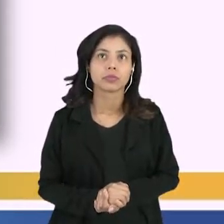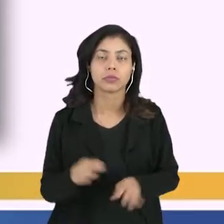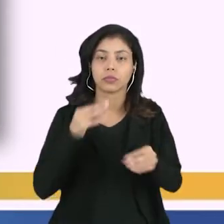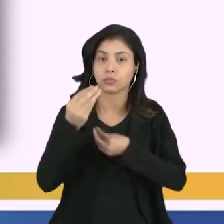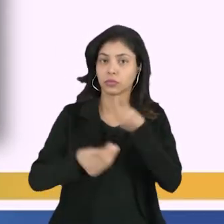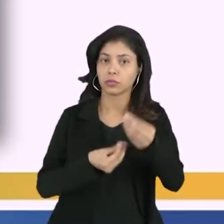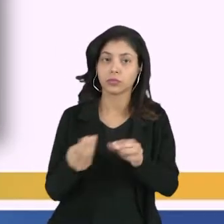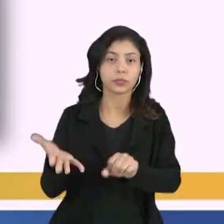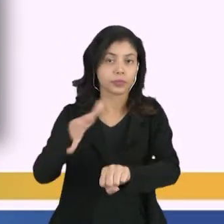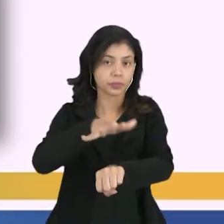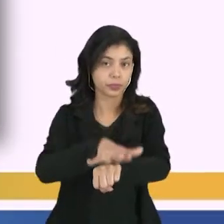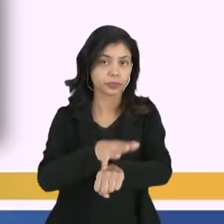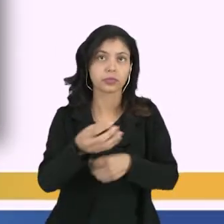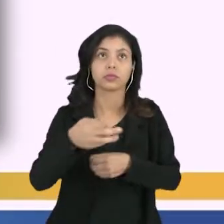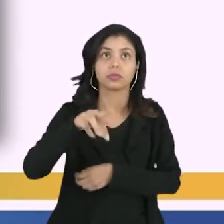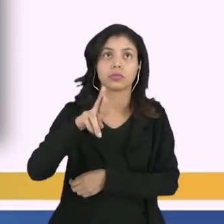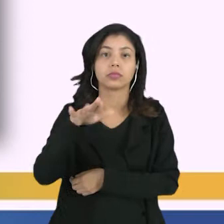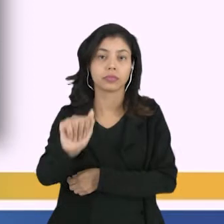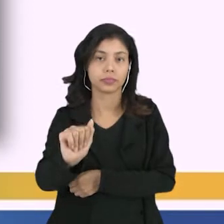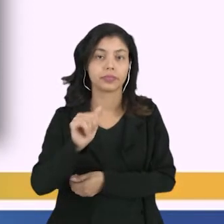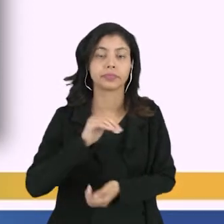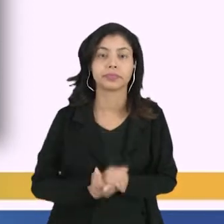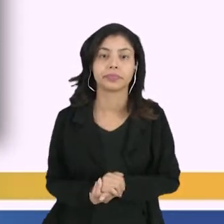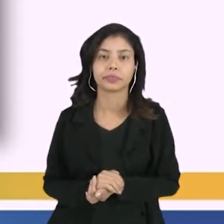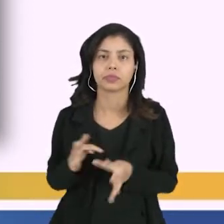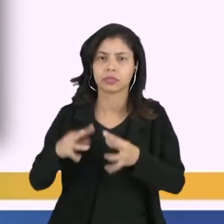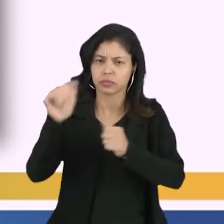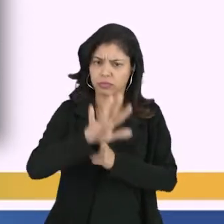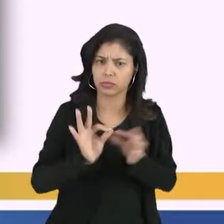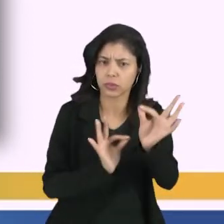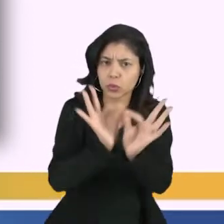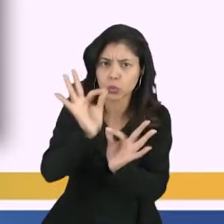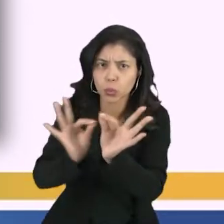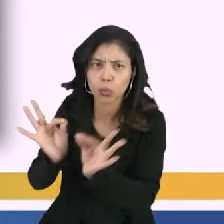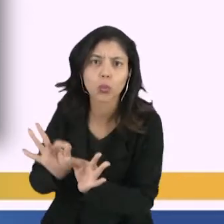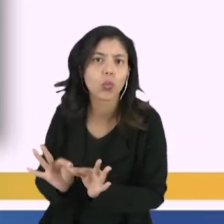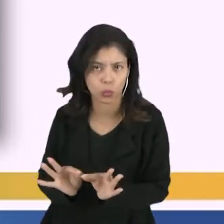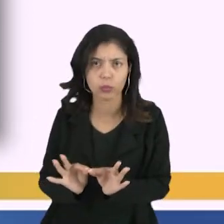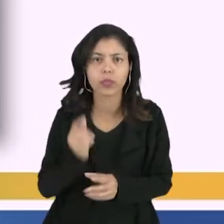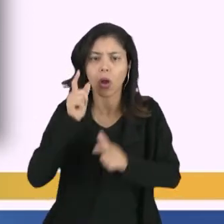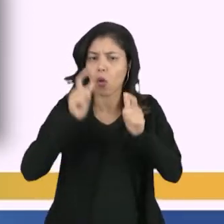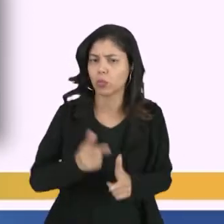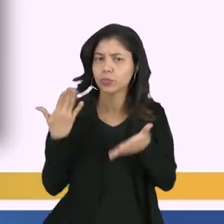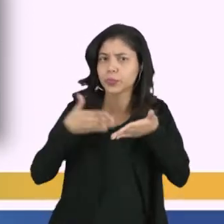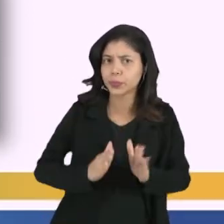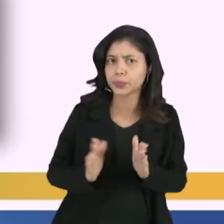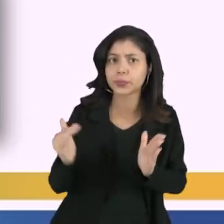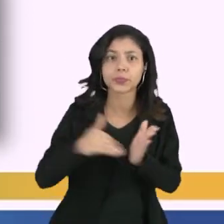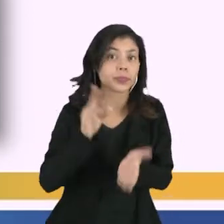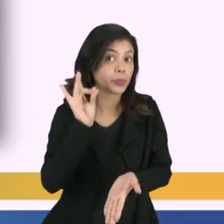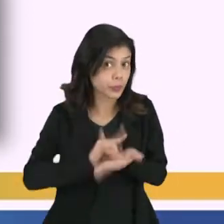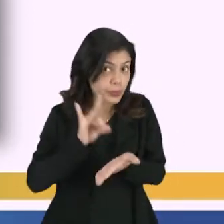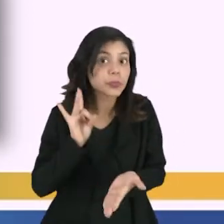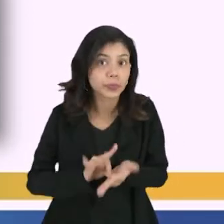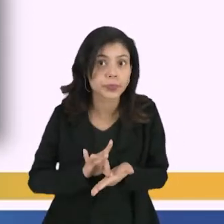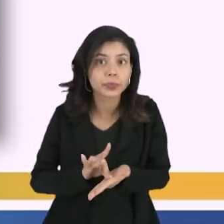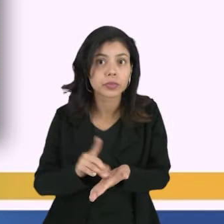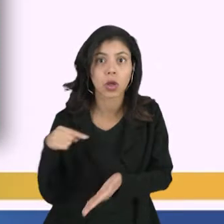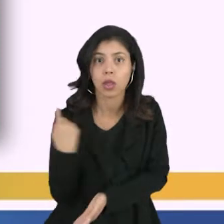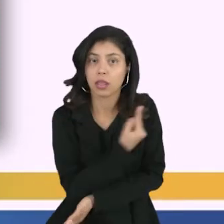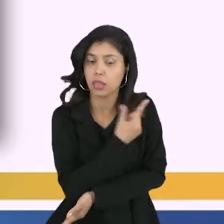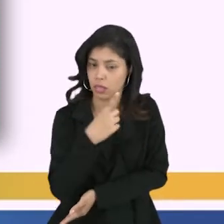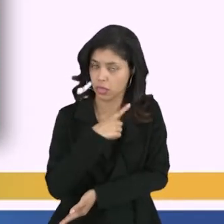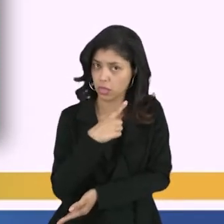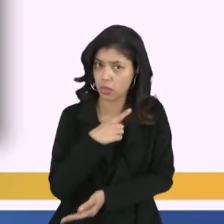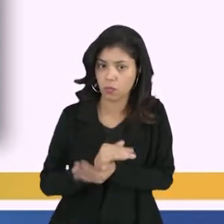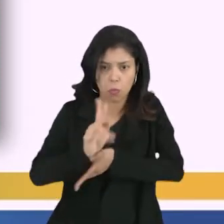de colonização, né, de Martim Afonso, todo o trajeto que ela faz, onde ela chega até, de fato, então, nós termos aí